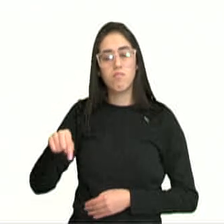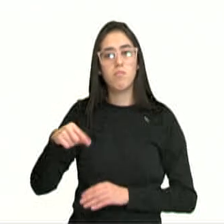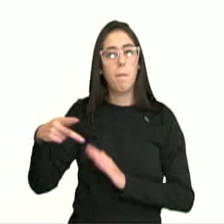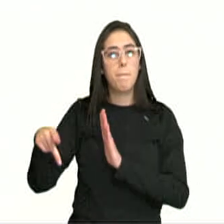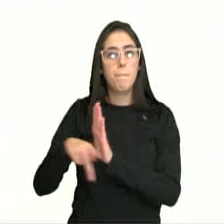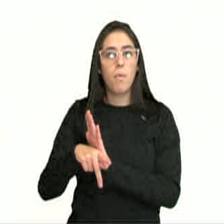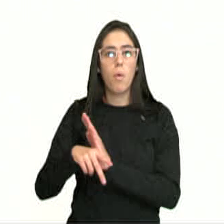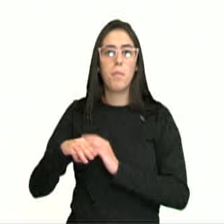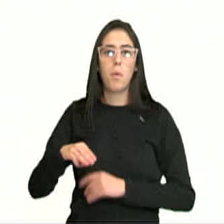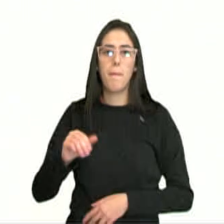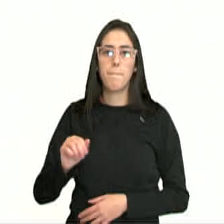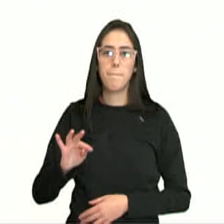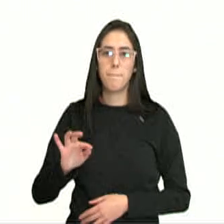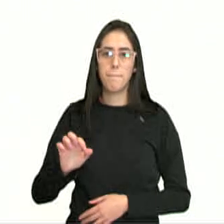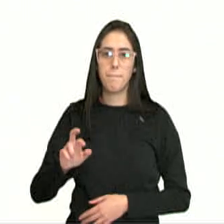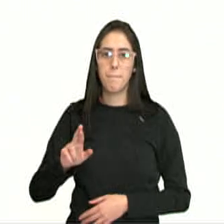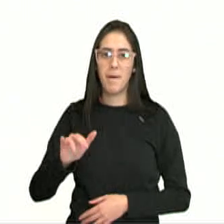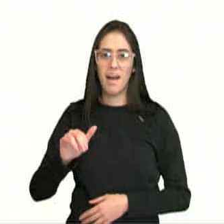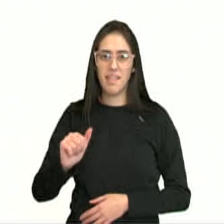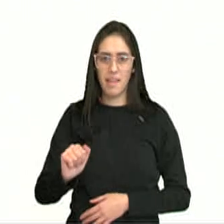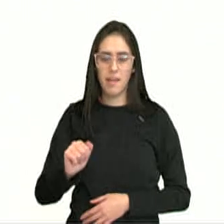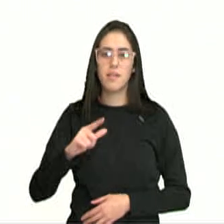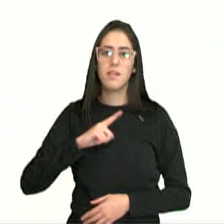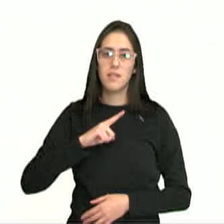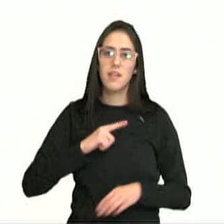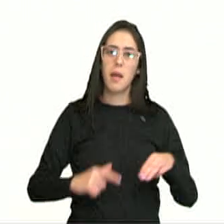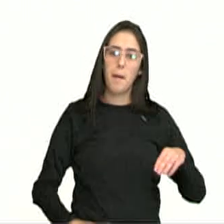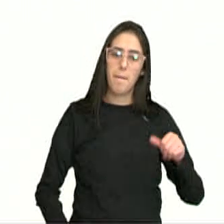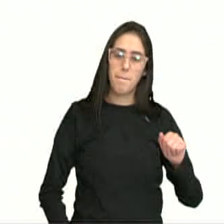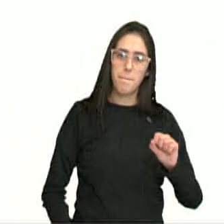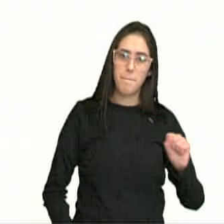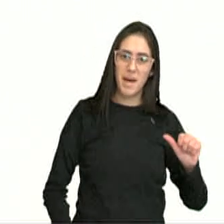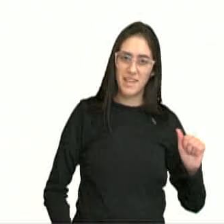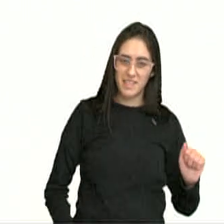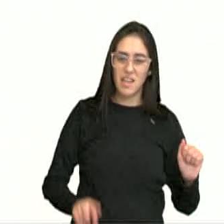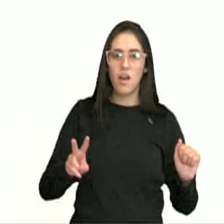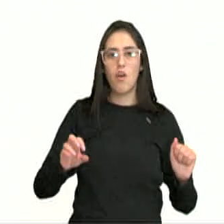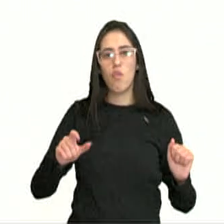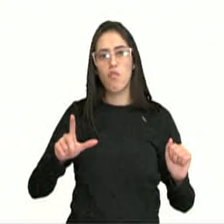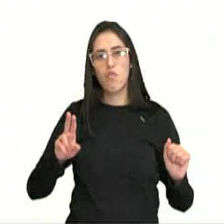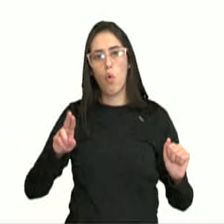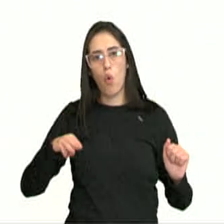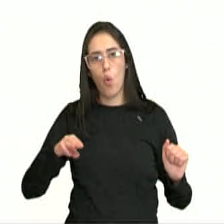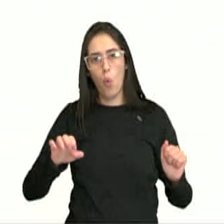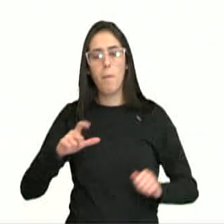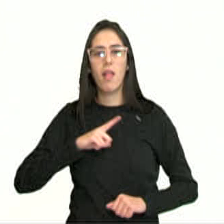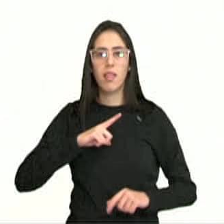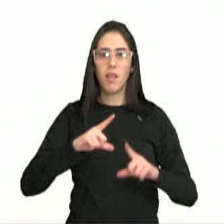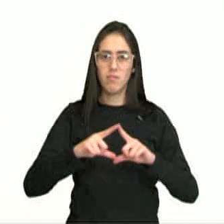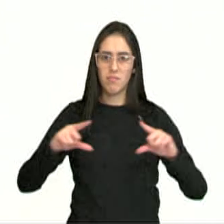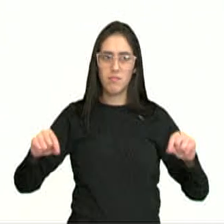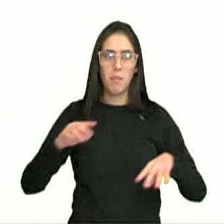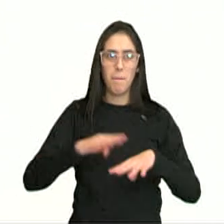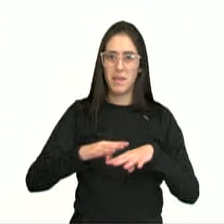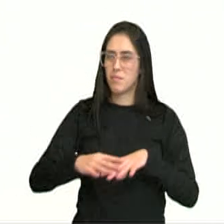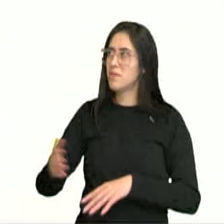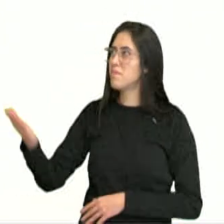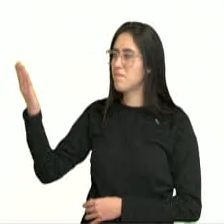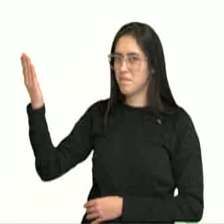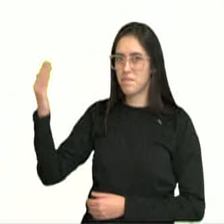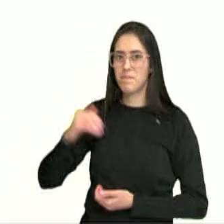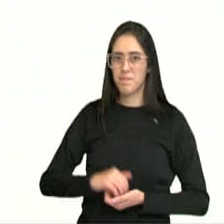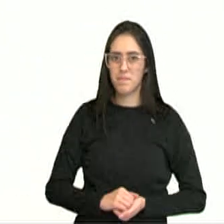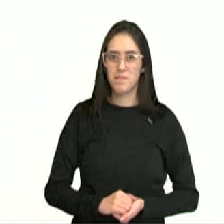da matéria, expressa pela razão entre a massa e o volume, e temos uma equaçãozinha aqui para expressar a densidade.